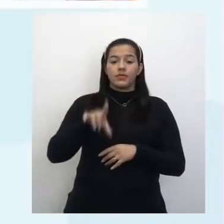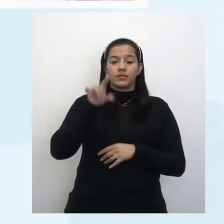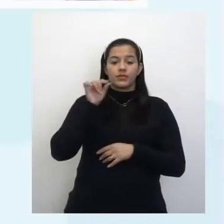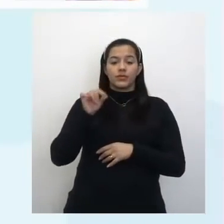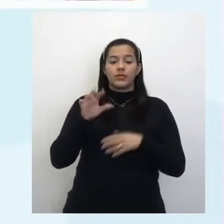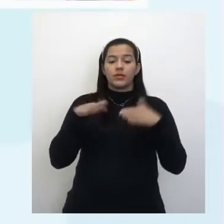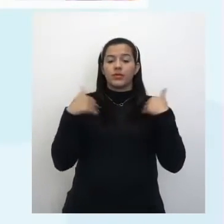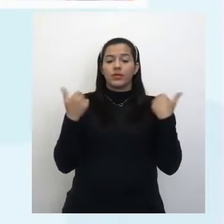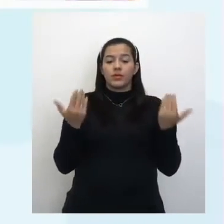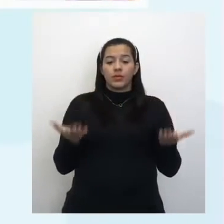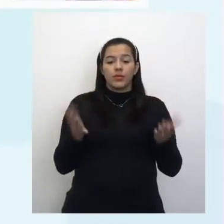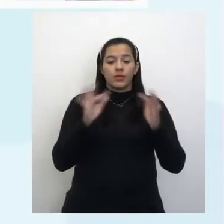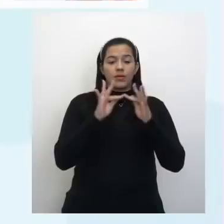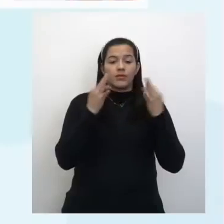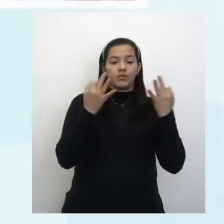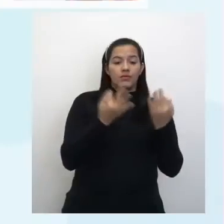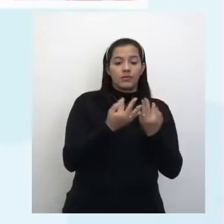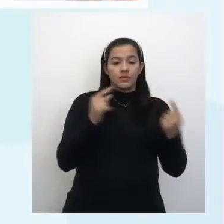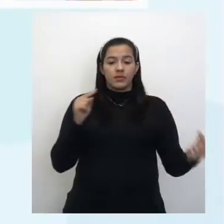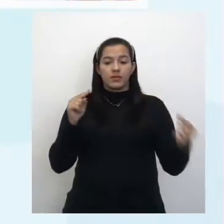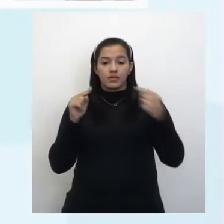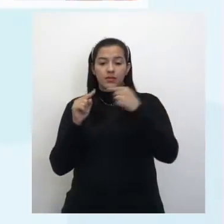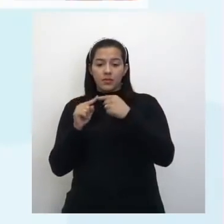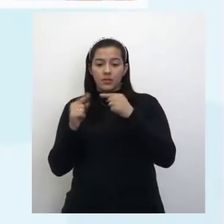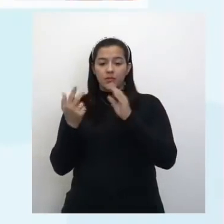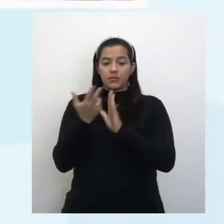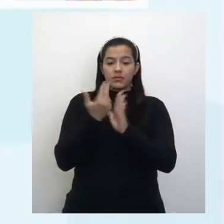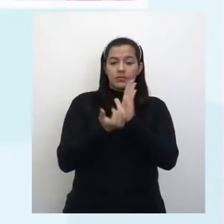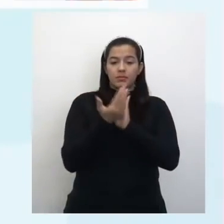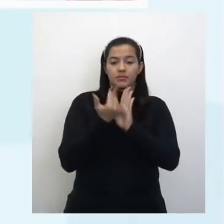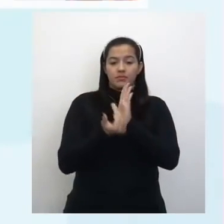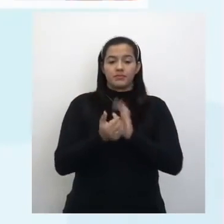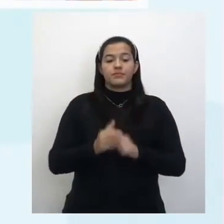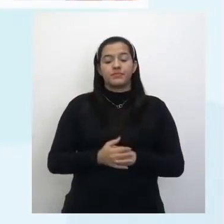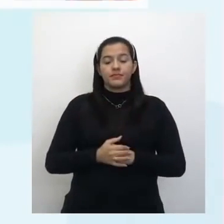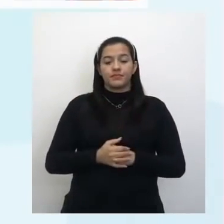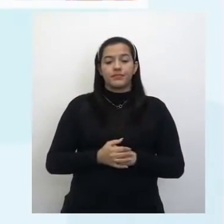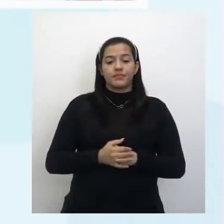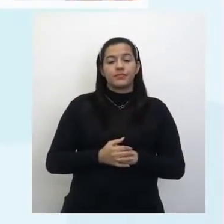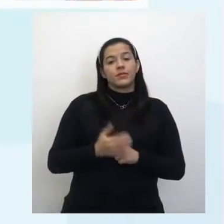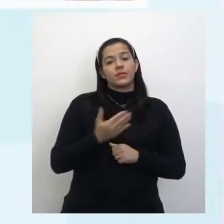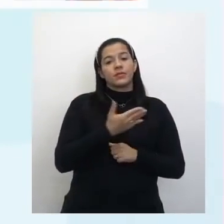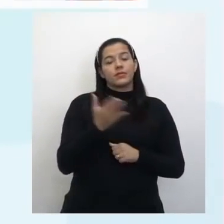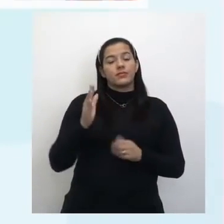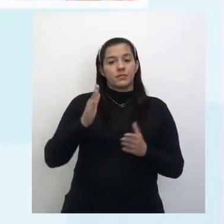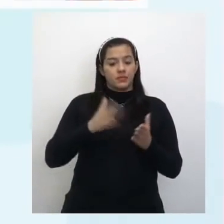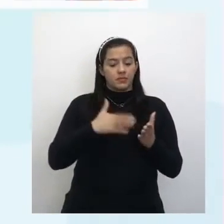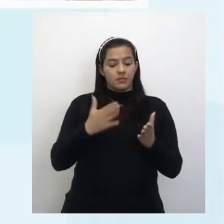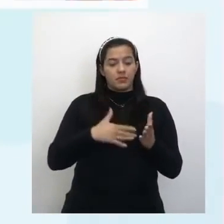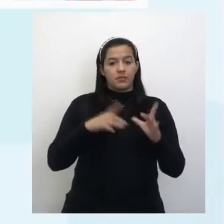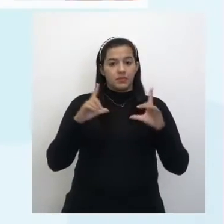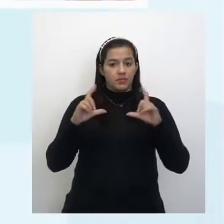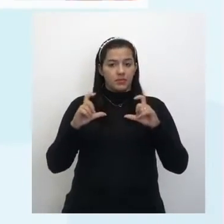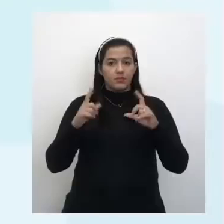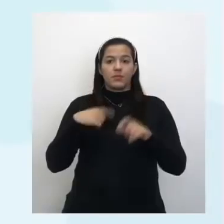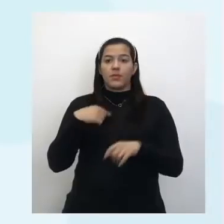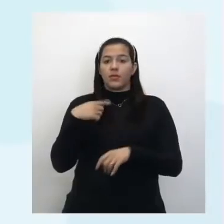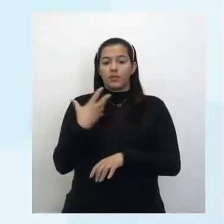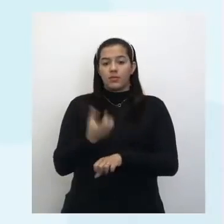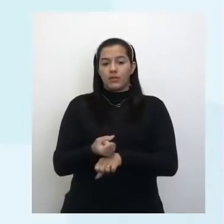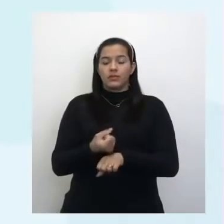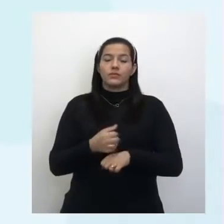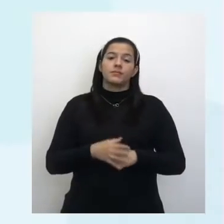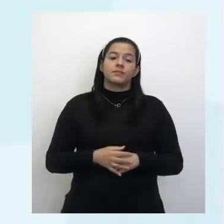qual família é de acordo com qual imagem aqui certo de um print aí quem que vai ser apostila Mas vocês podem fazer o download da apostila